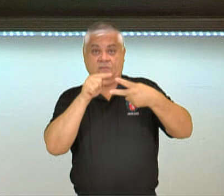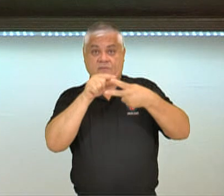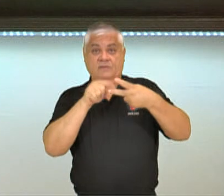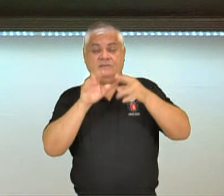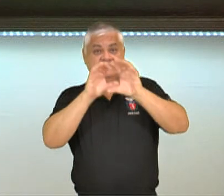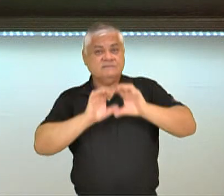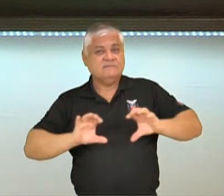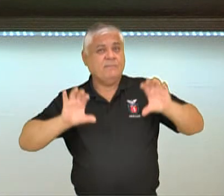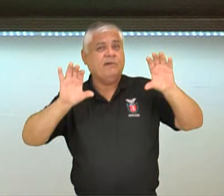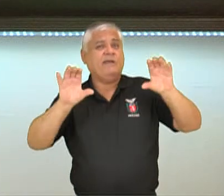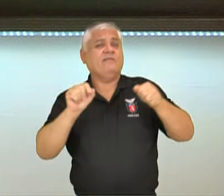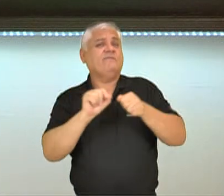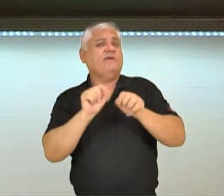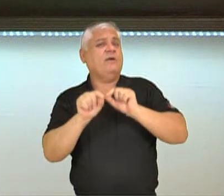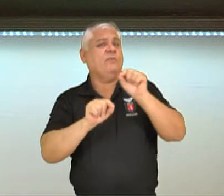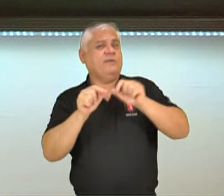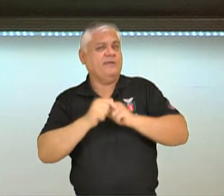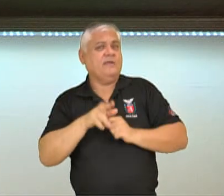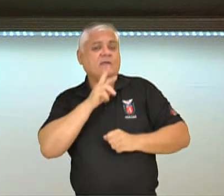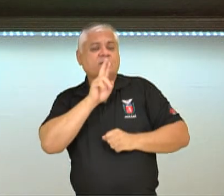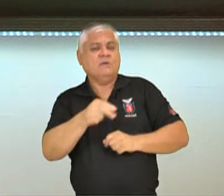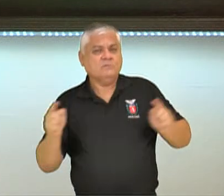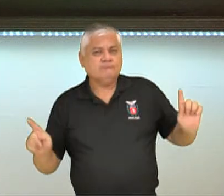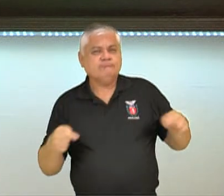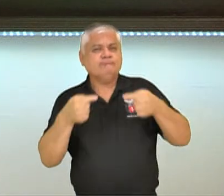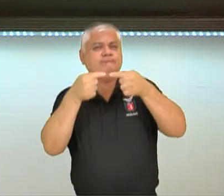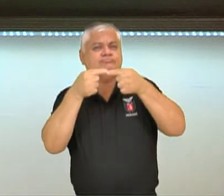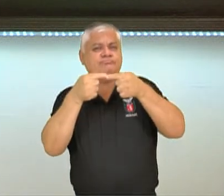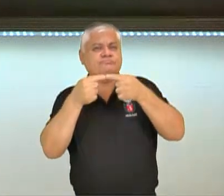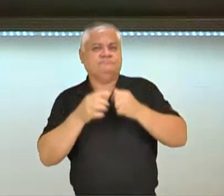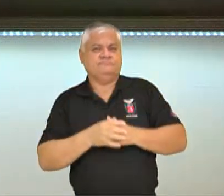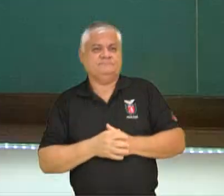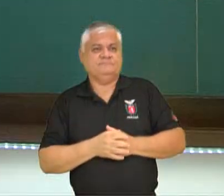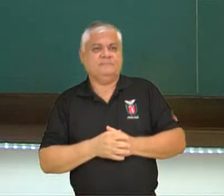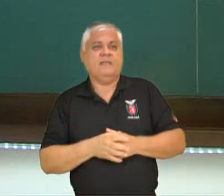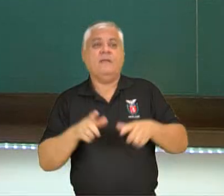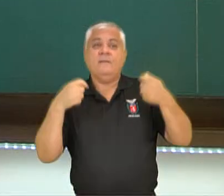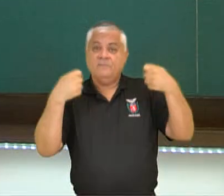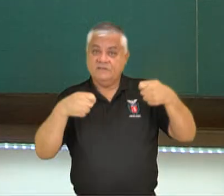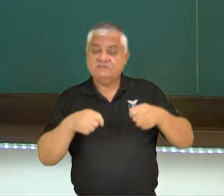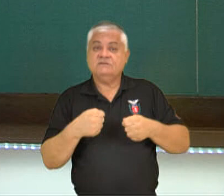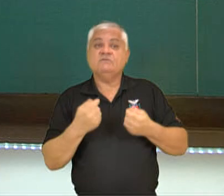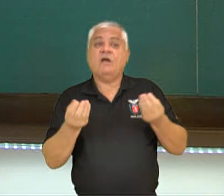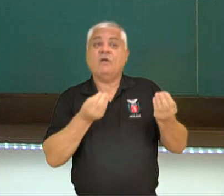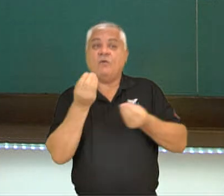separados. O que eu faço para obter o resultado do exercício? Eu tenho que agora